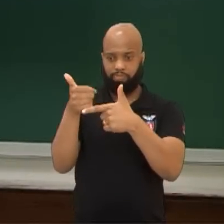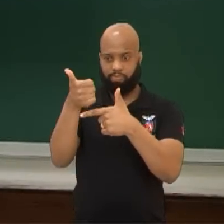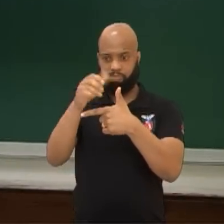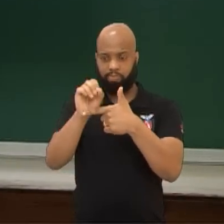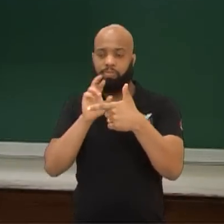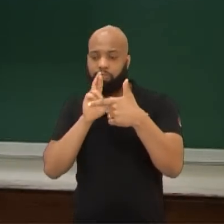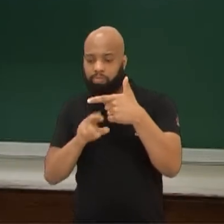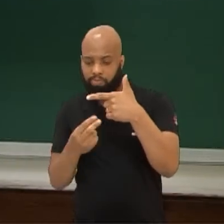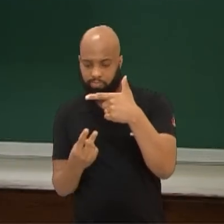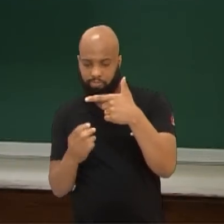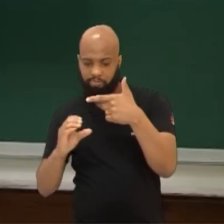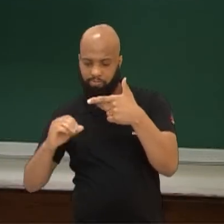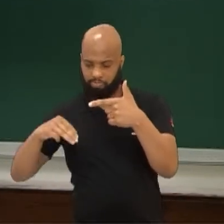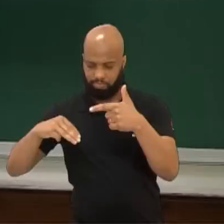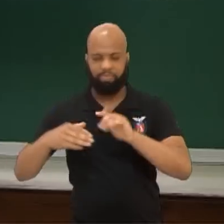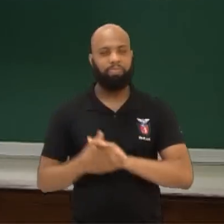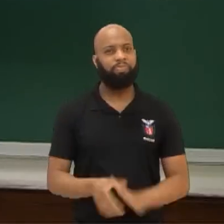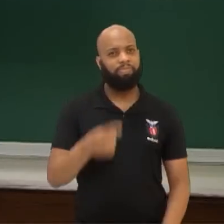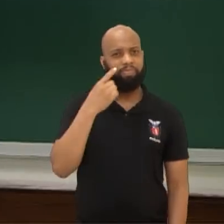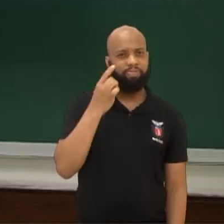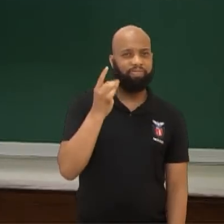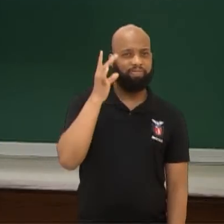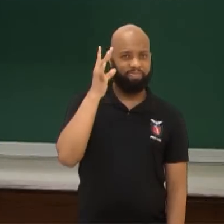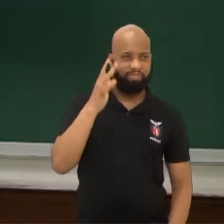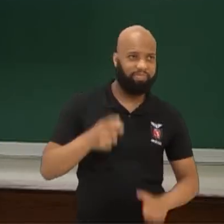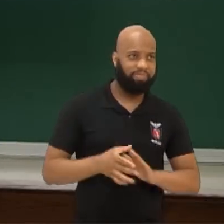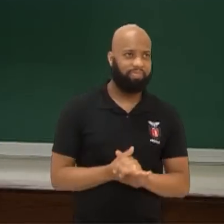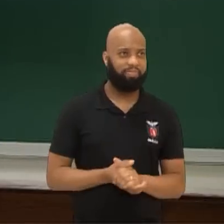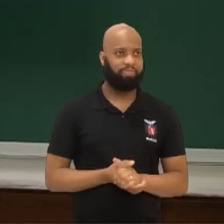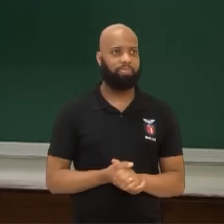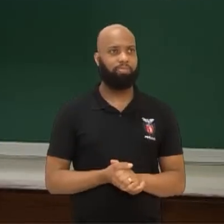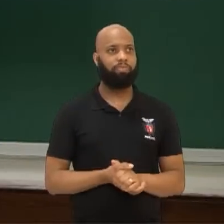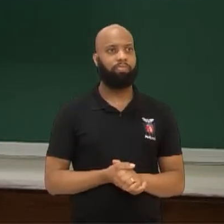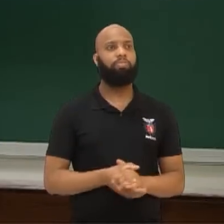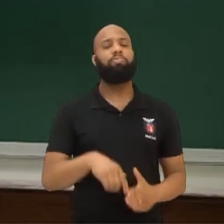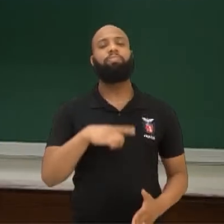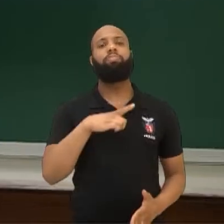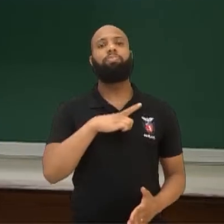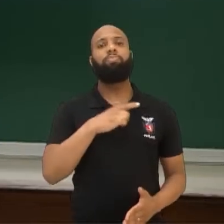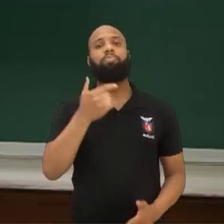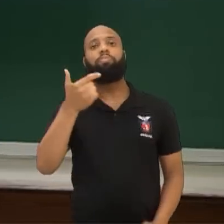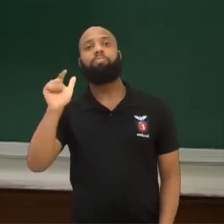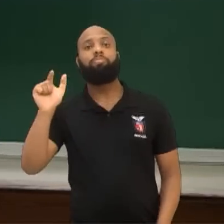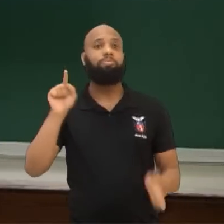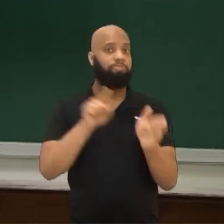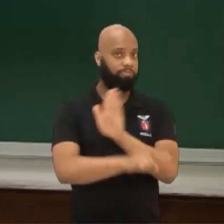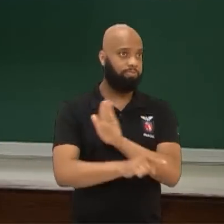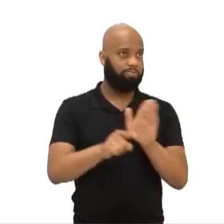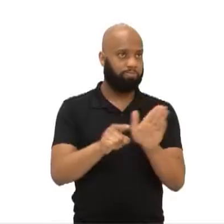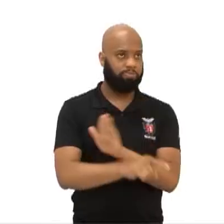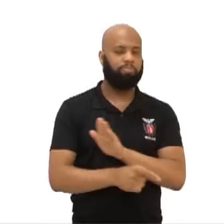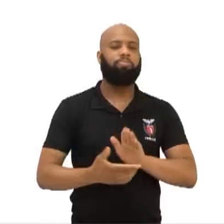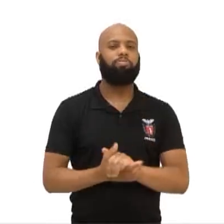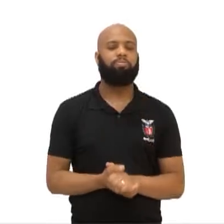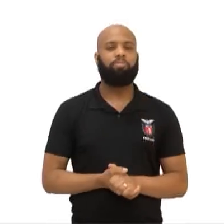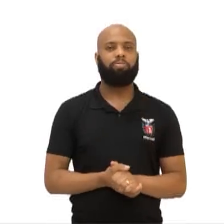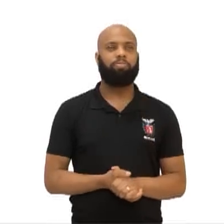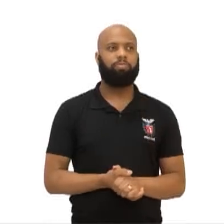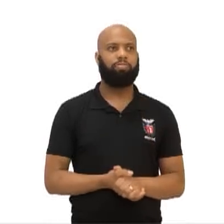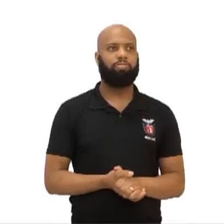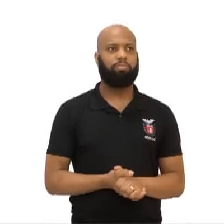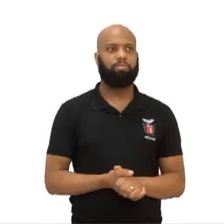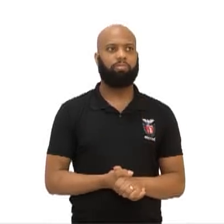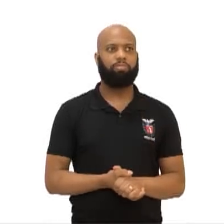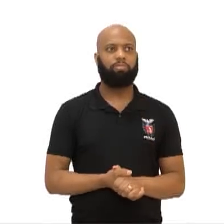2 centímetros. Viu como é fácil? Agora é com você. Exercício número